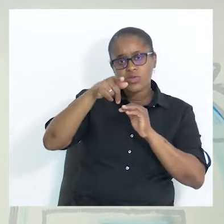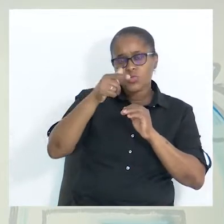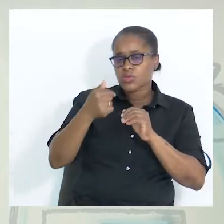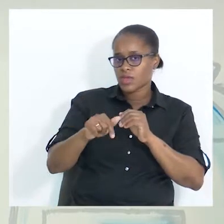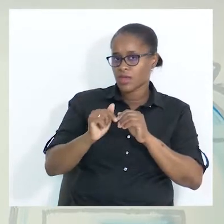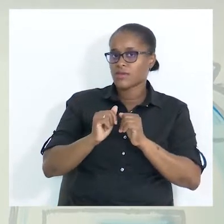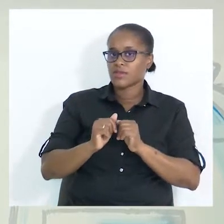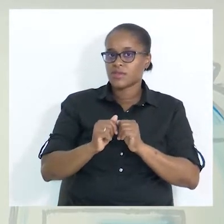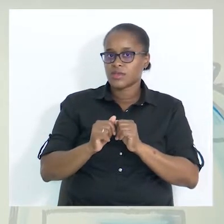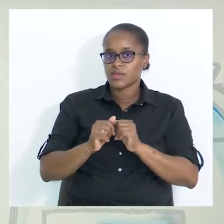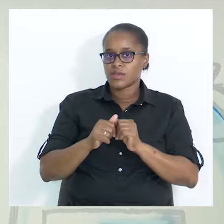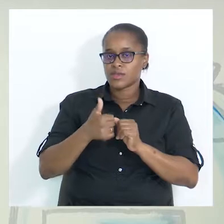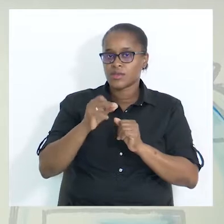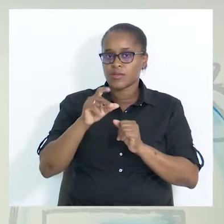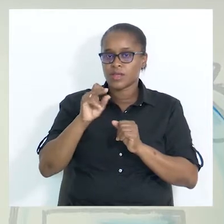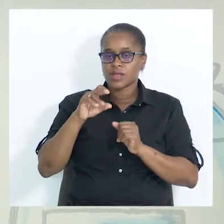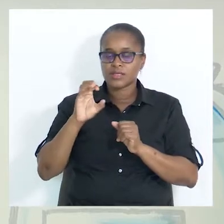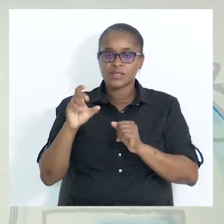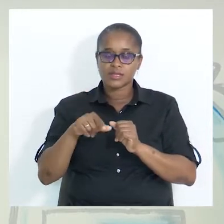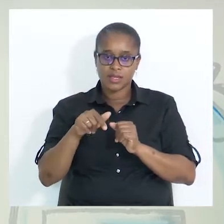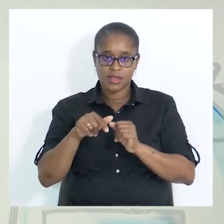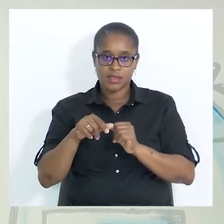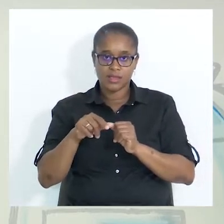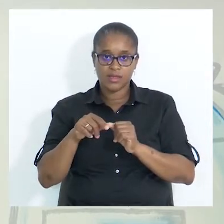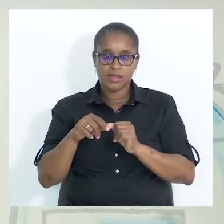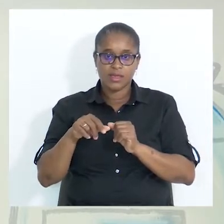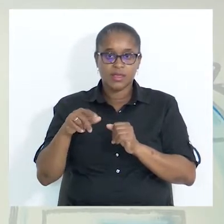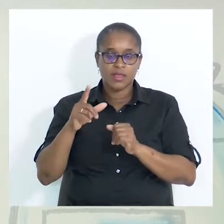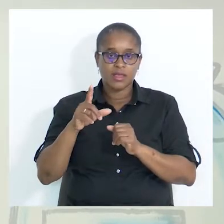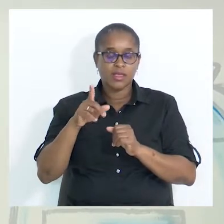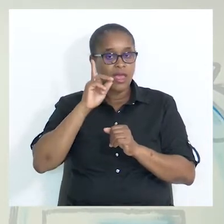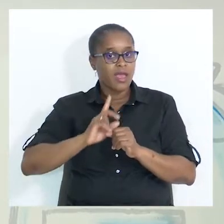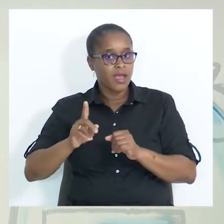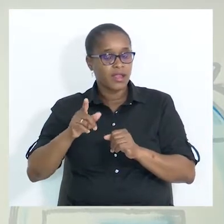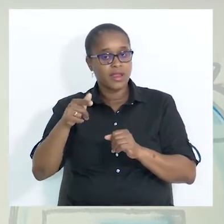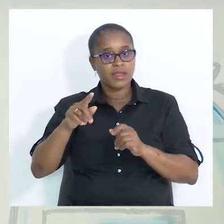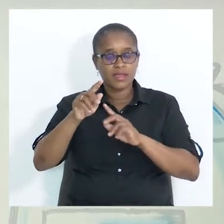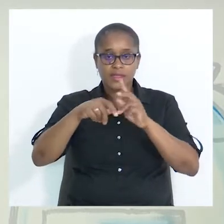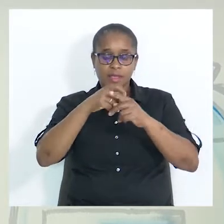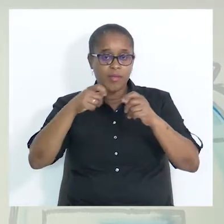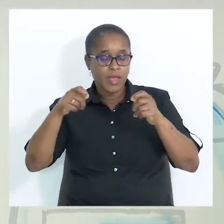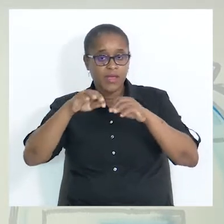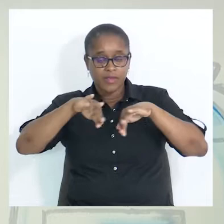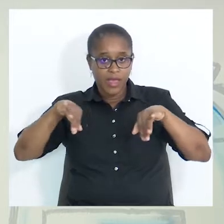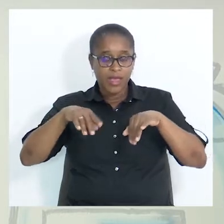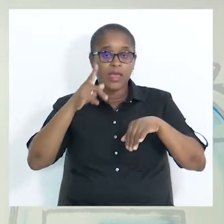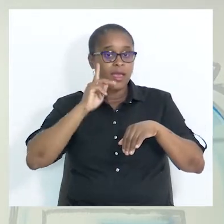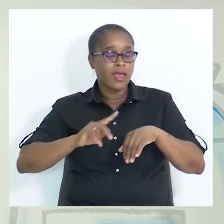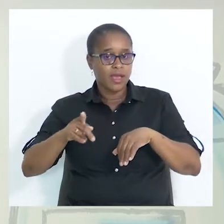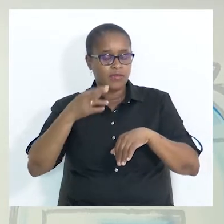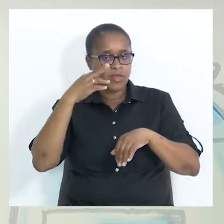tens balançar nela. E aqui, desamarrava ela. É uma forma de tu ver essa